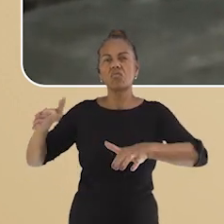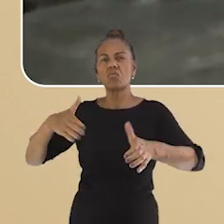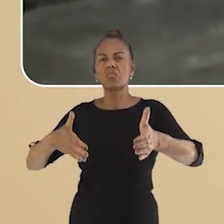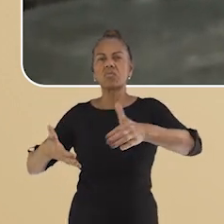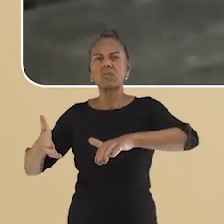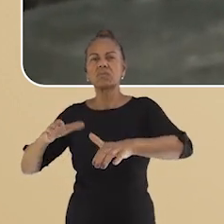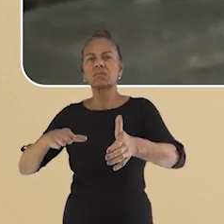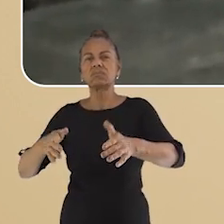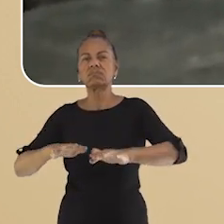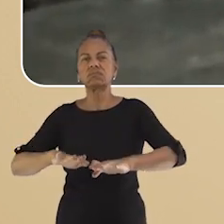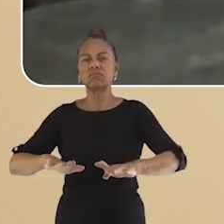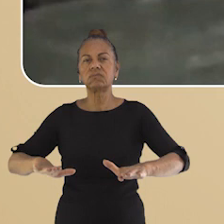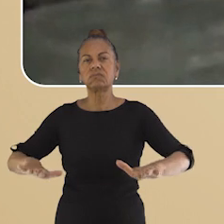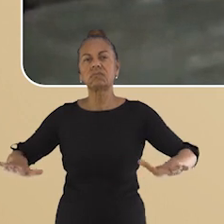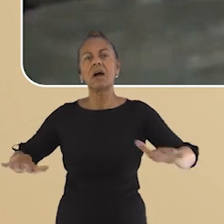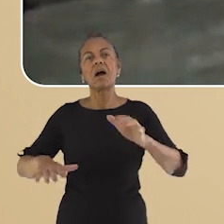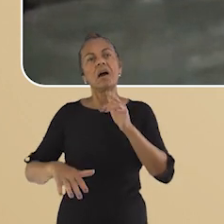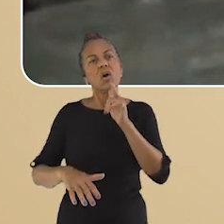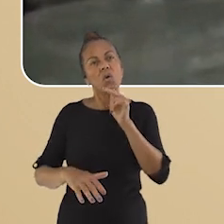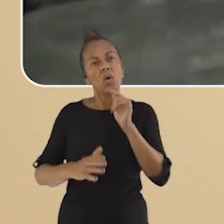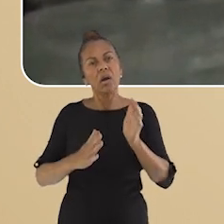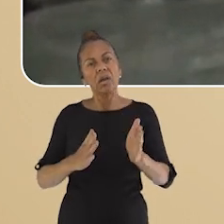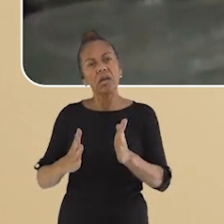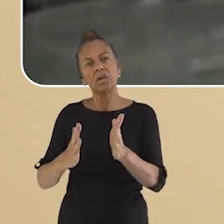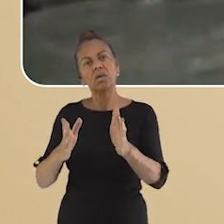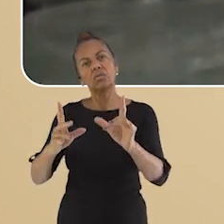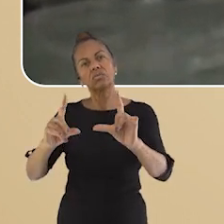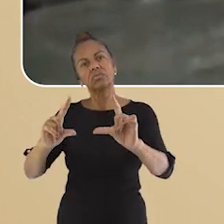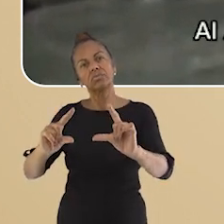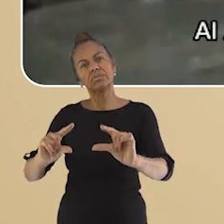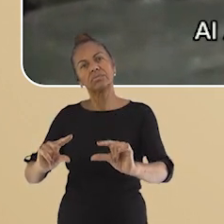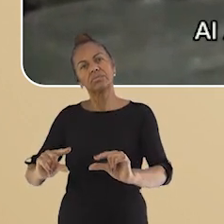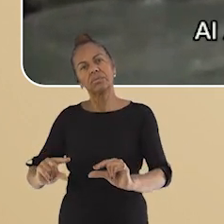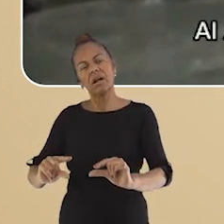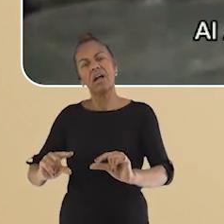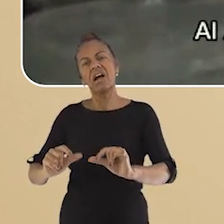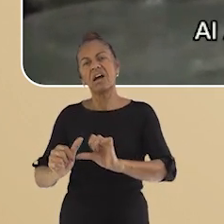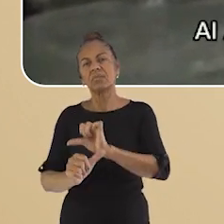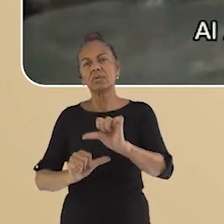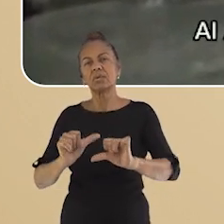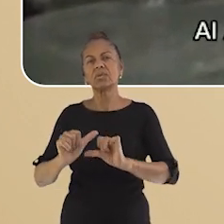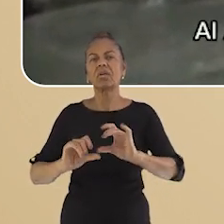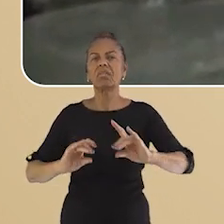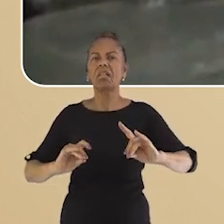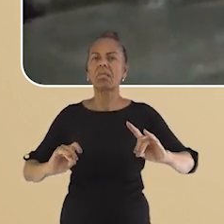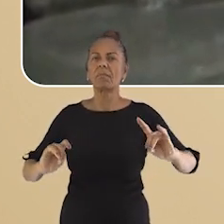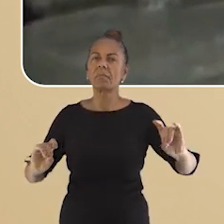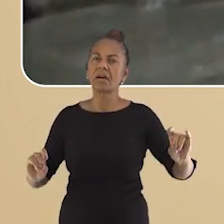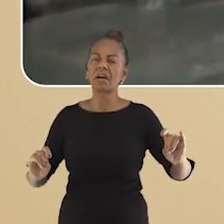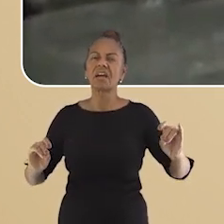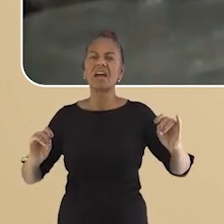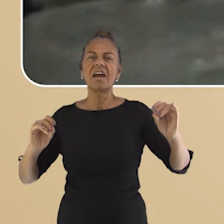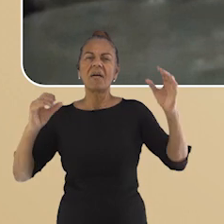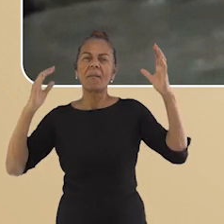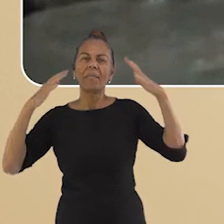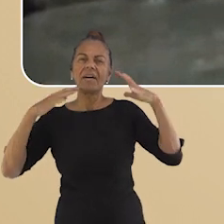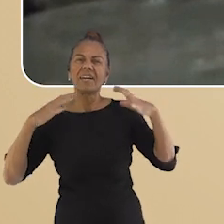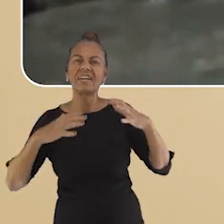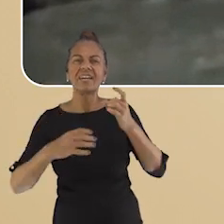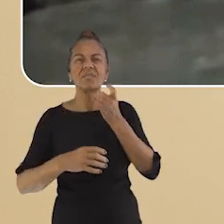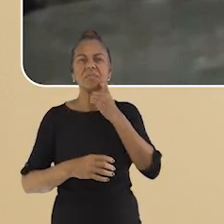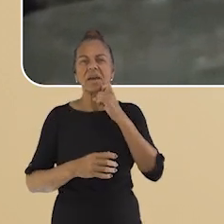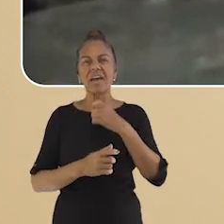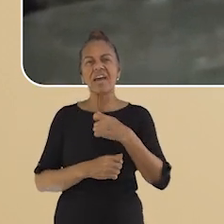e fechou. Aí que virou mangue mesmo. Aí a gente não podia mais tomar banho no rio, não podia